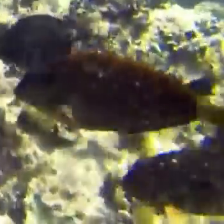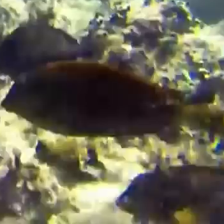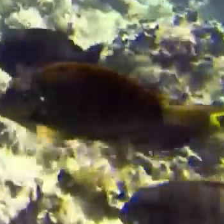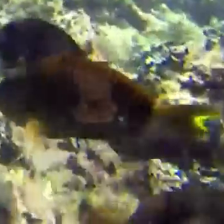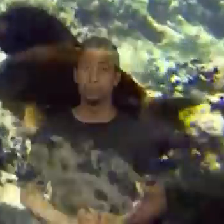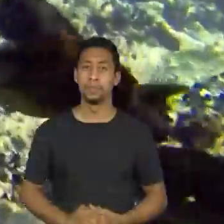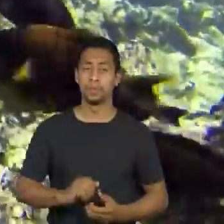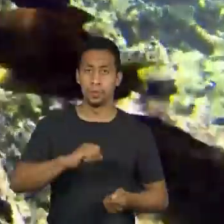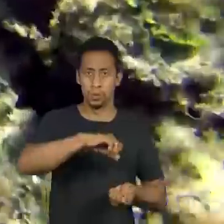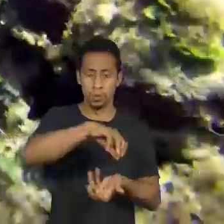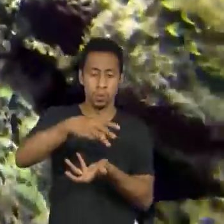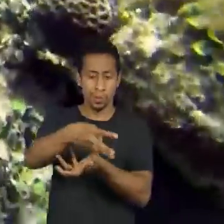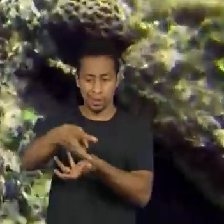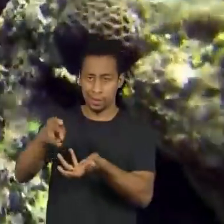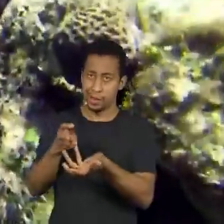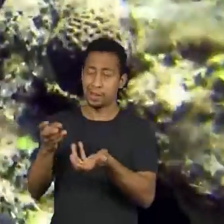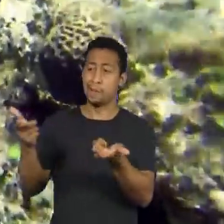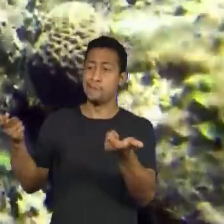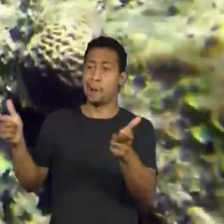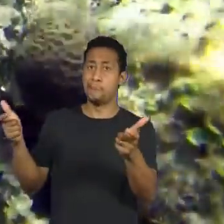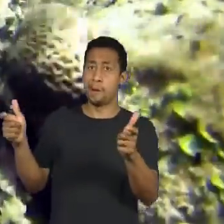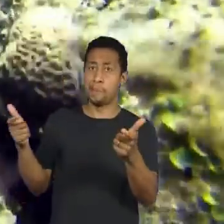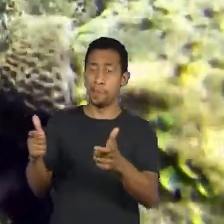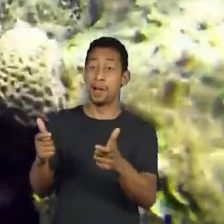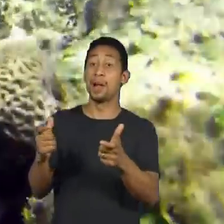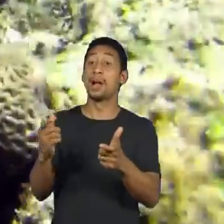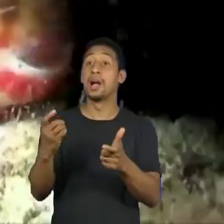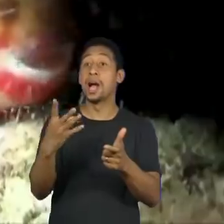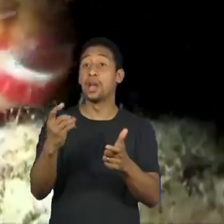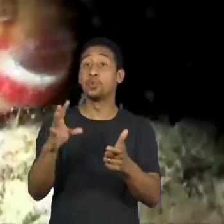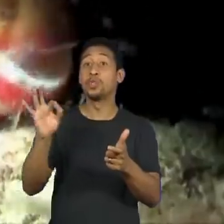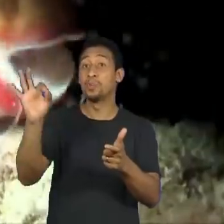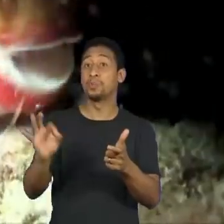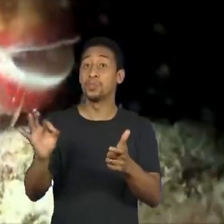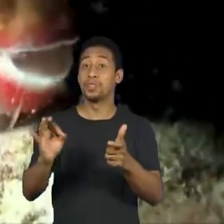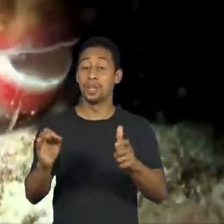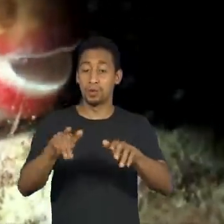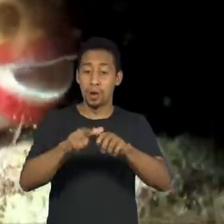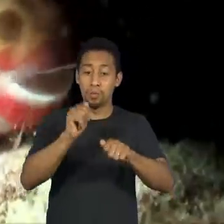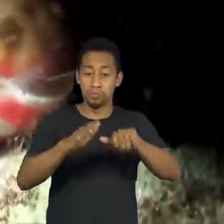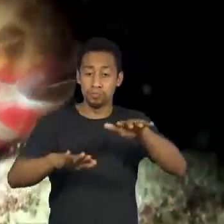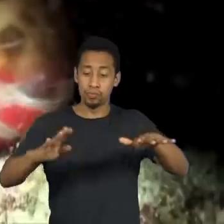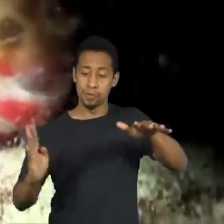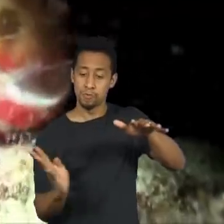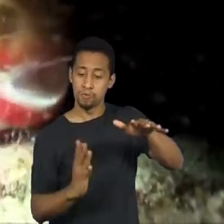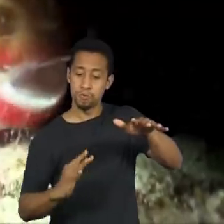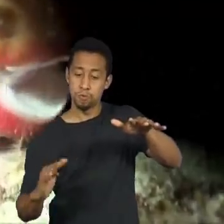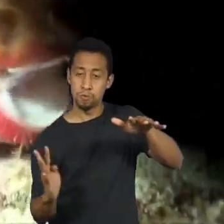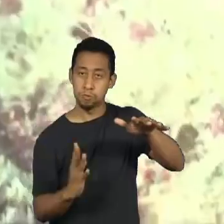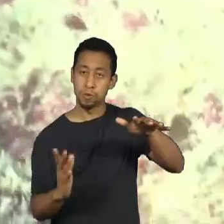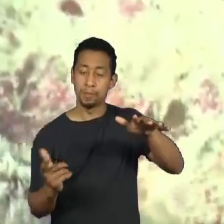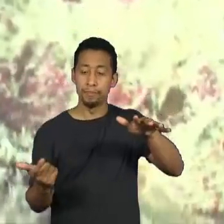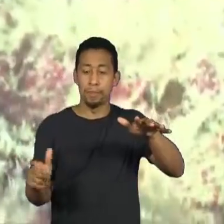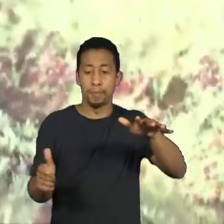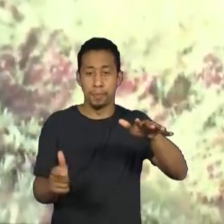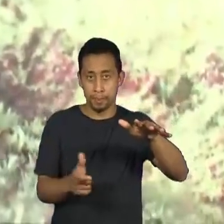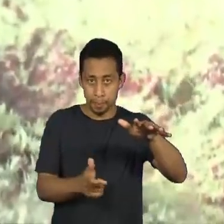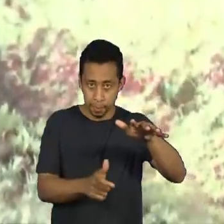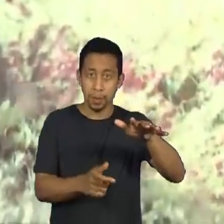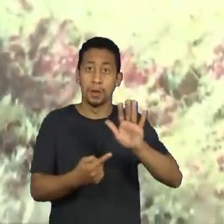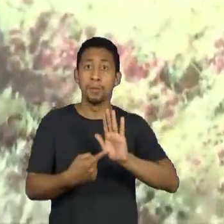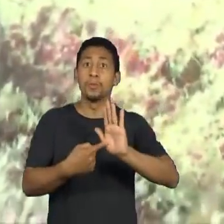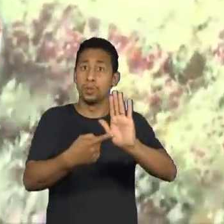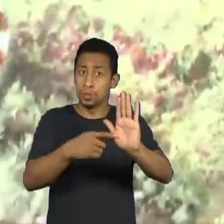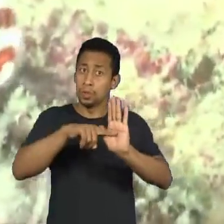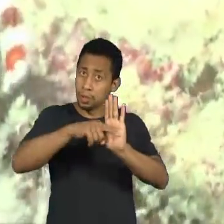O planeta perdeu 14% dos corais desde 2009, segundo o relatório da Rede Internacional